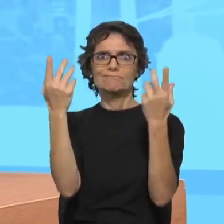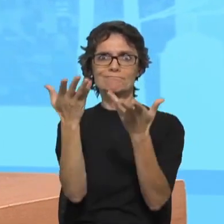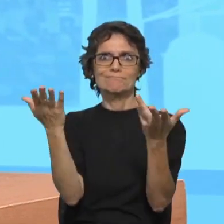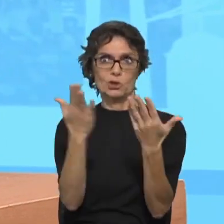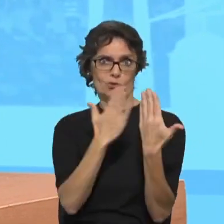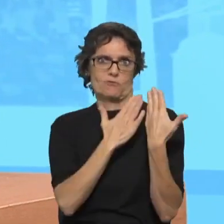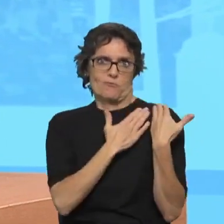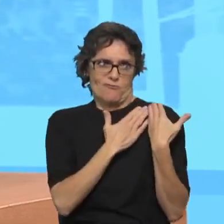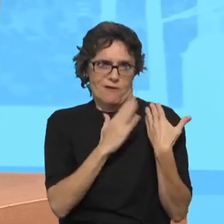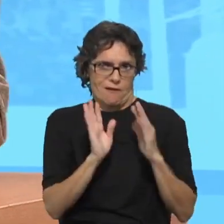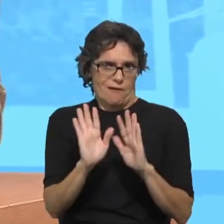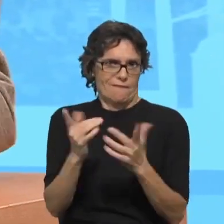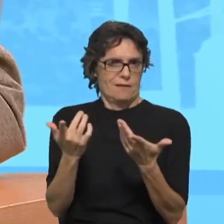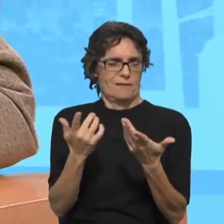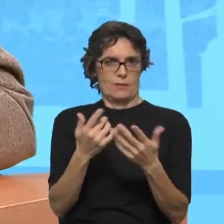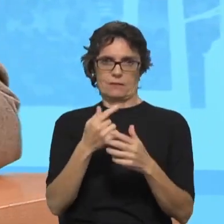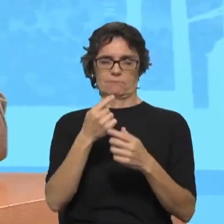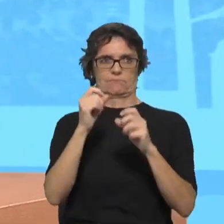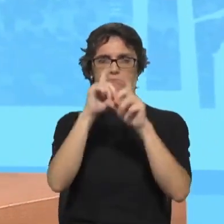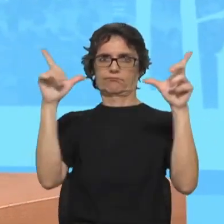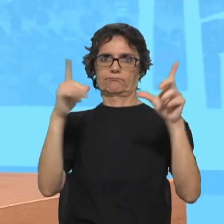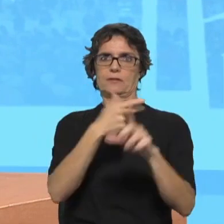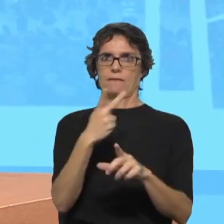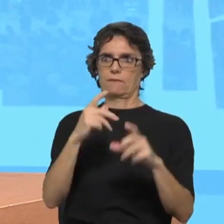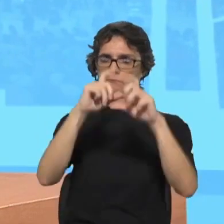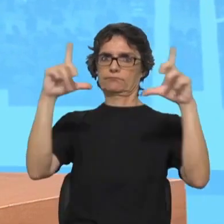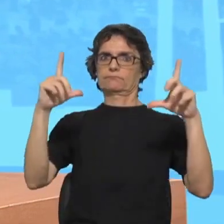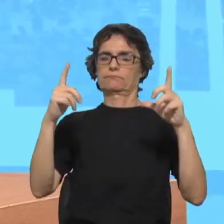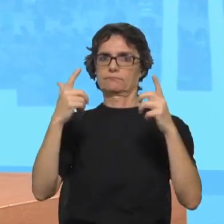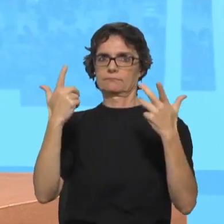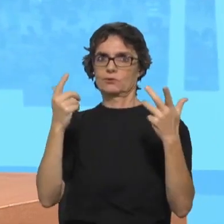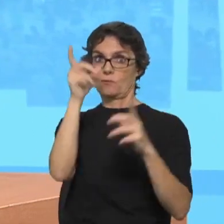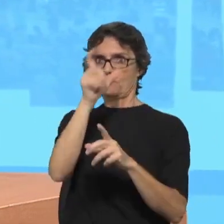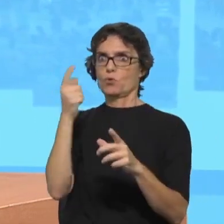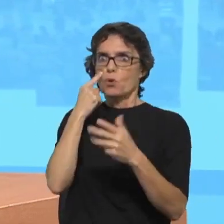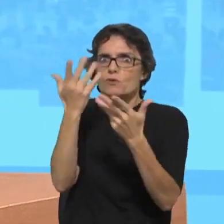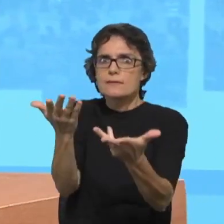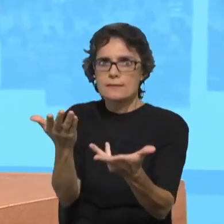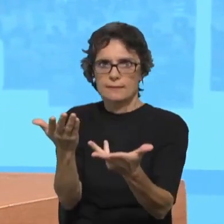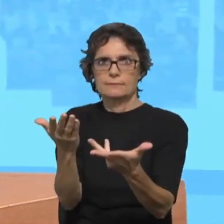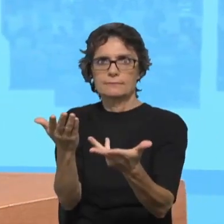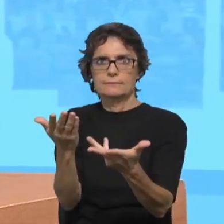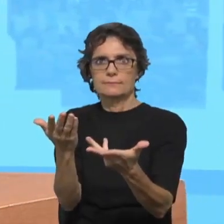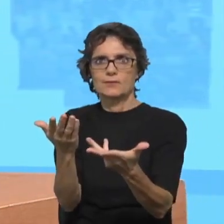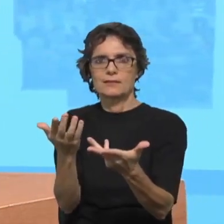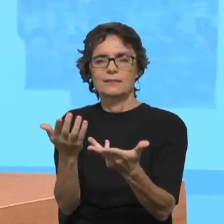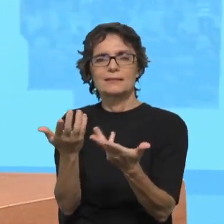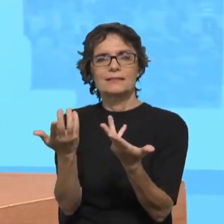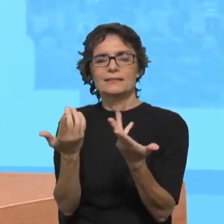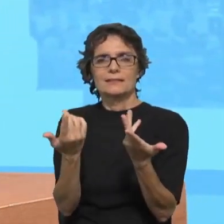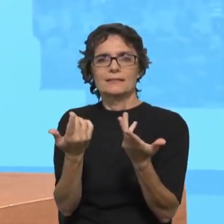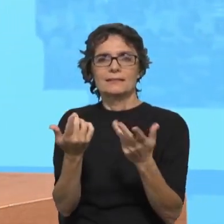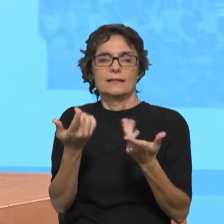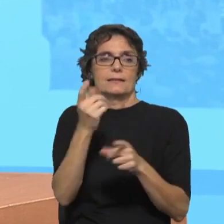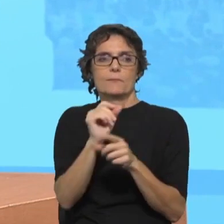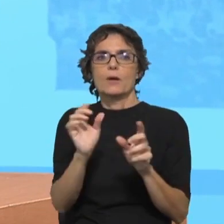está de qualquer maneira numa televisão, não entra em casa de qualquer pessoa de qualquer maneira, não rege uma orquestra de